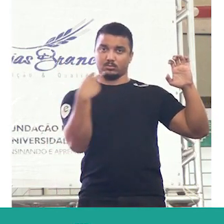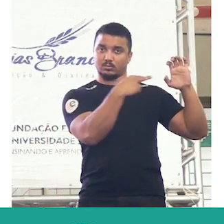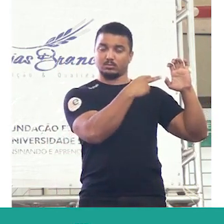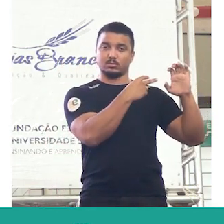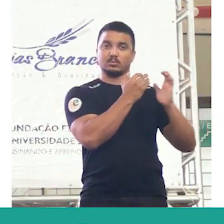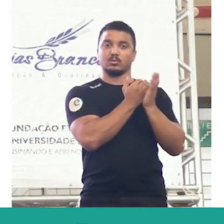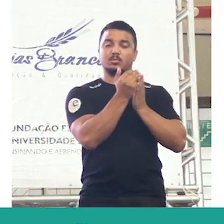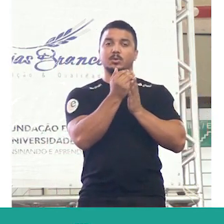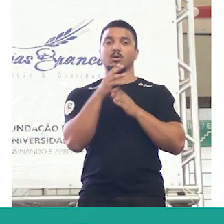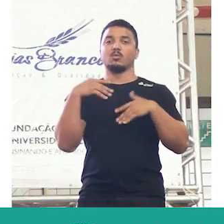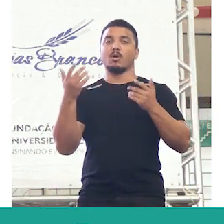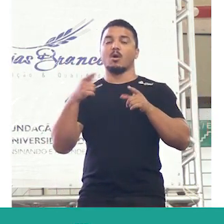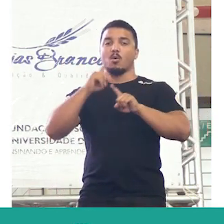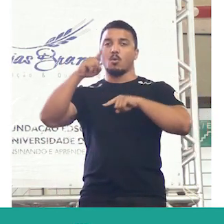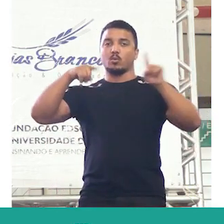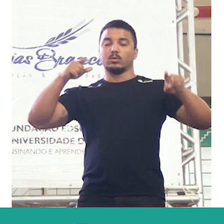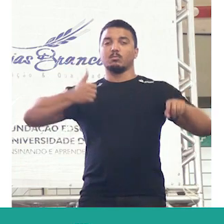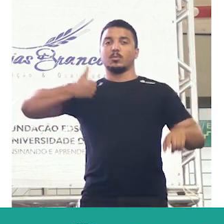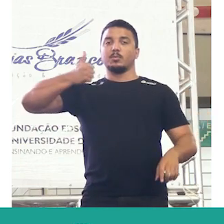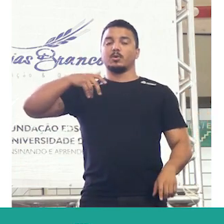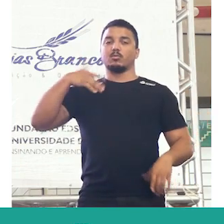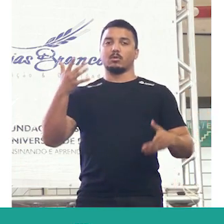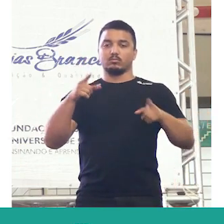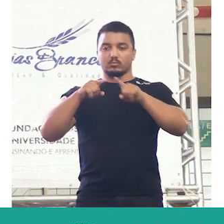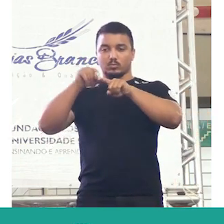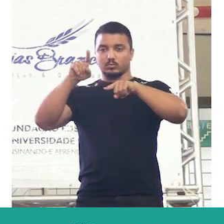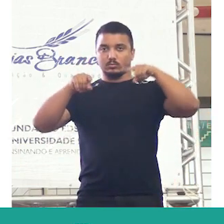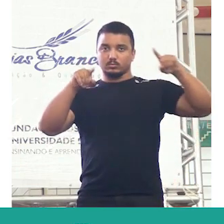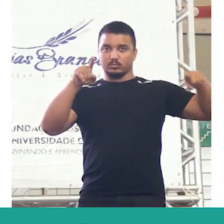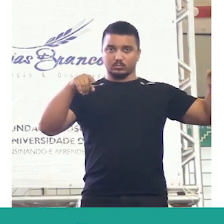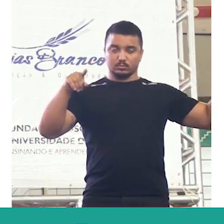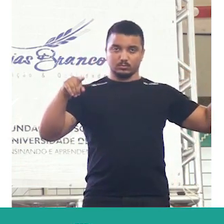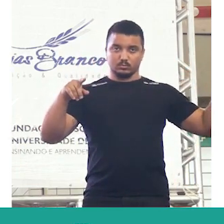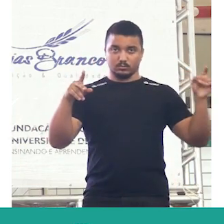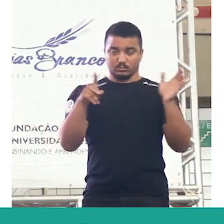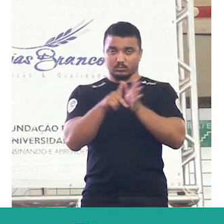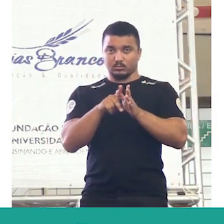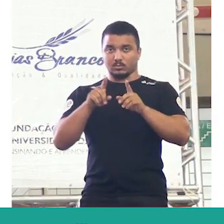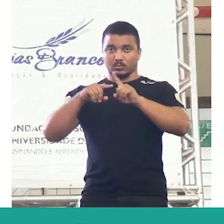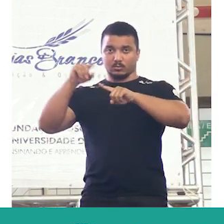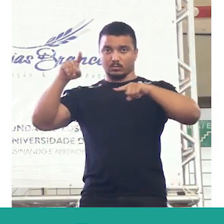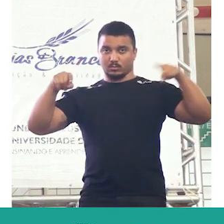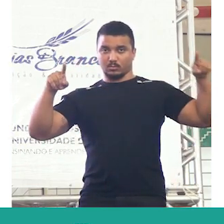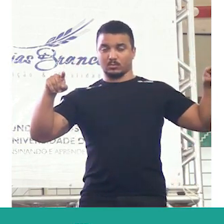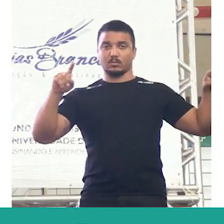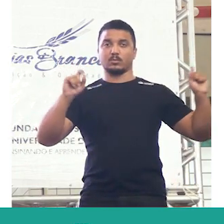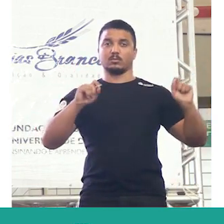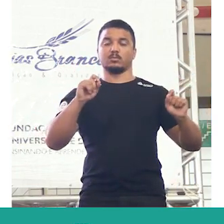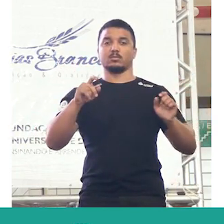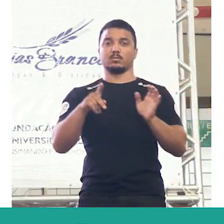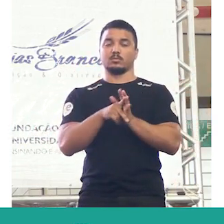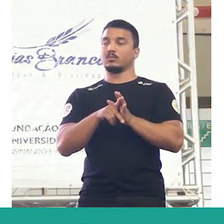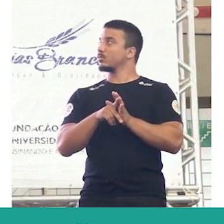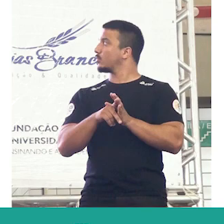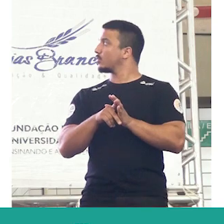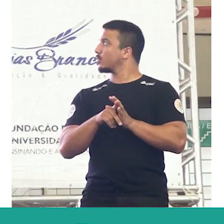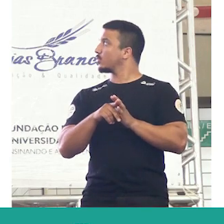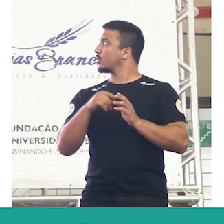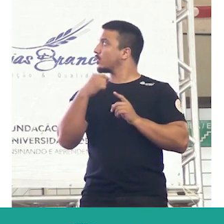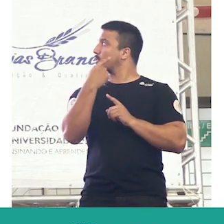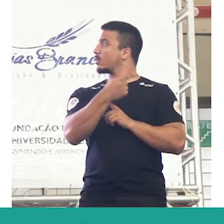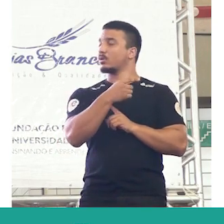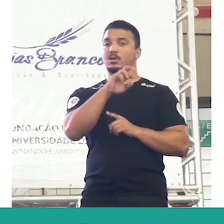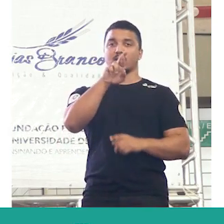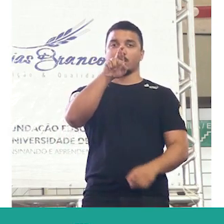para a esquerda. Quais são as ondas? Primeira, ondas longas de... Falem, ondas de...